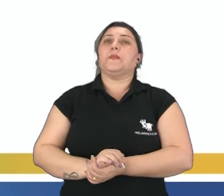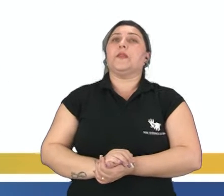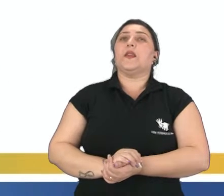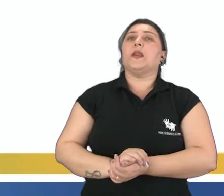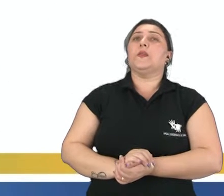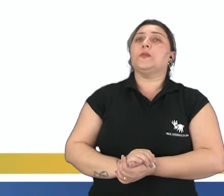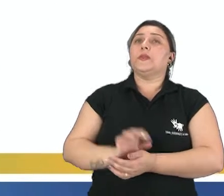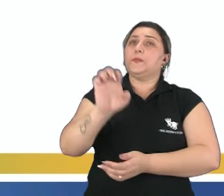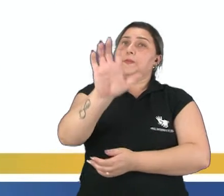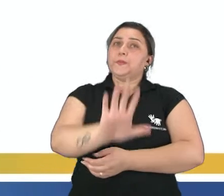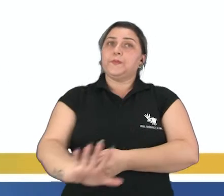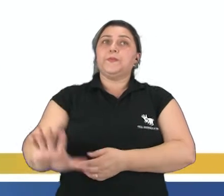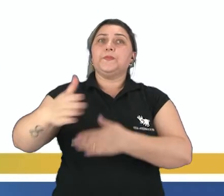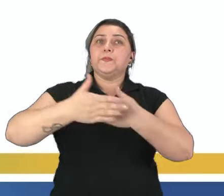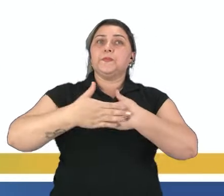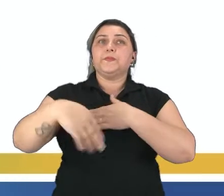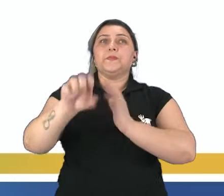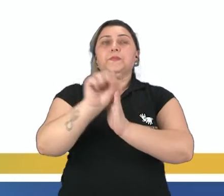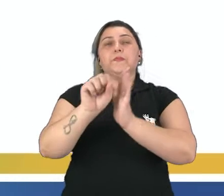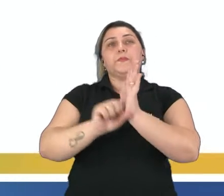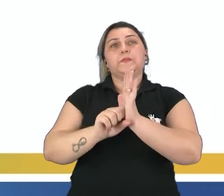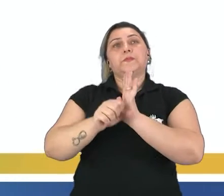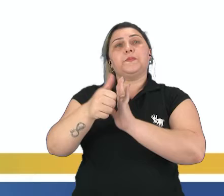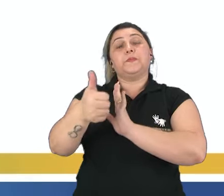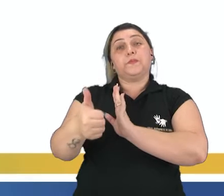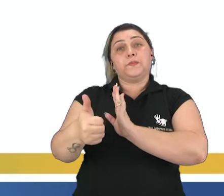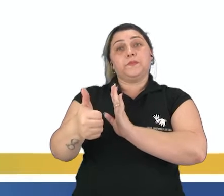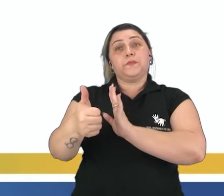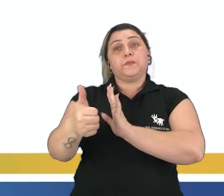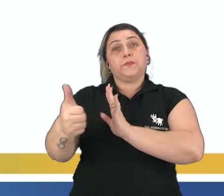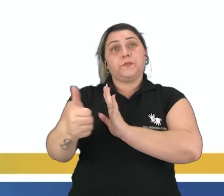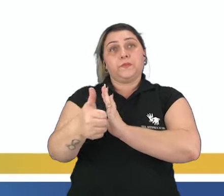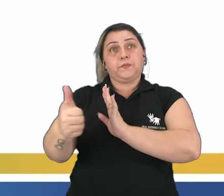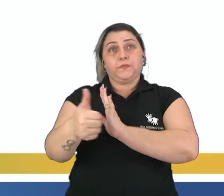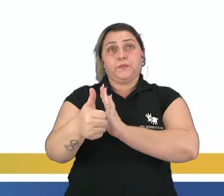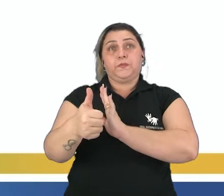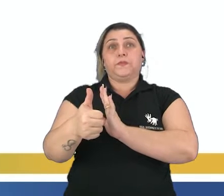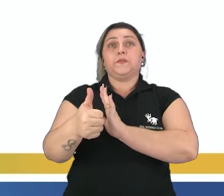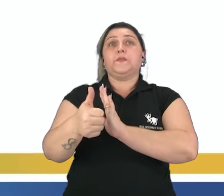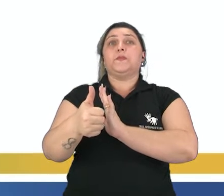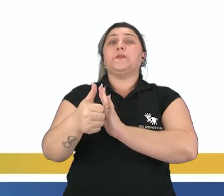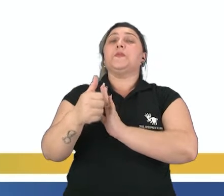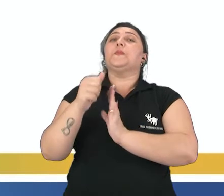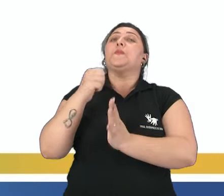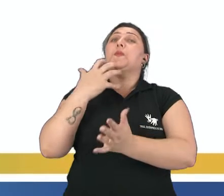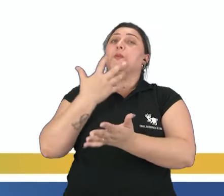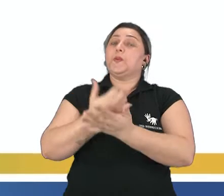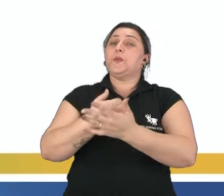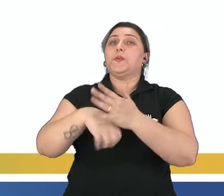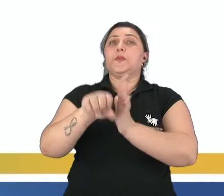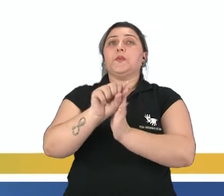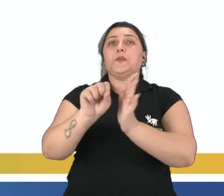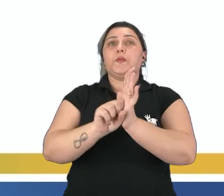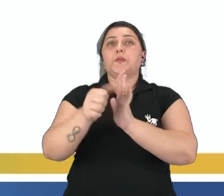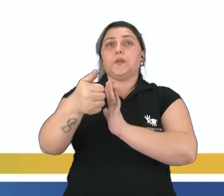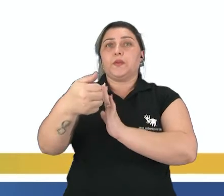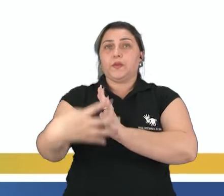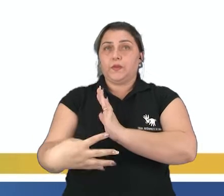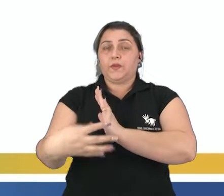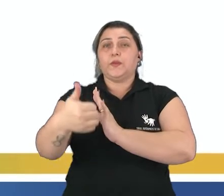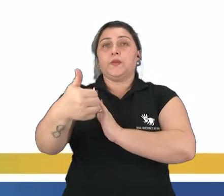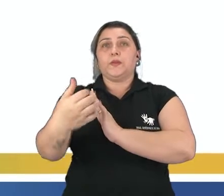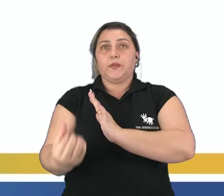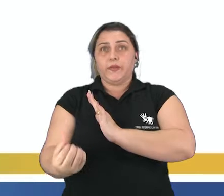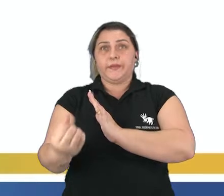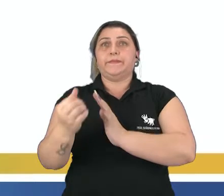poder centralizado na Europa iniciou-se no século XI e consolidou-se entre os séculos XIV